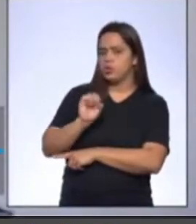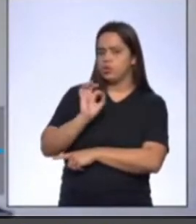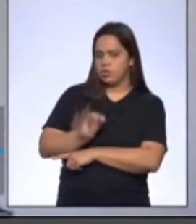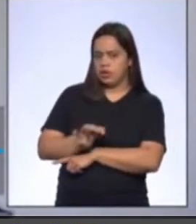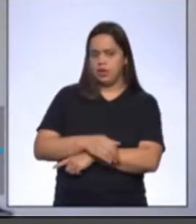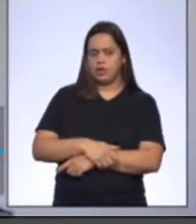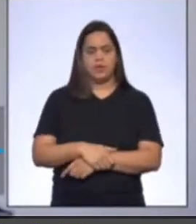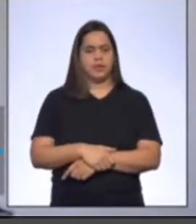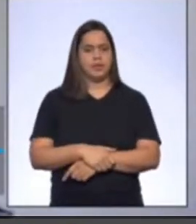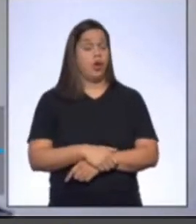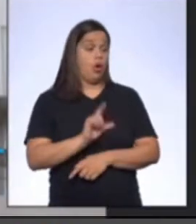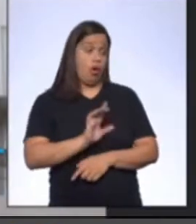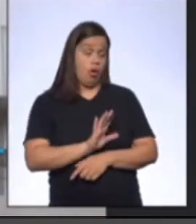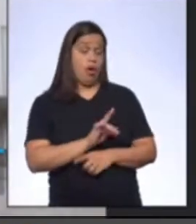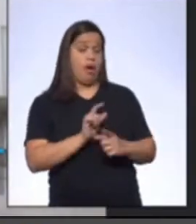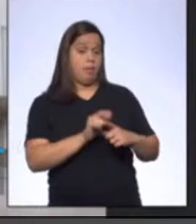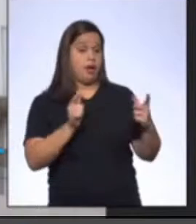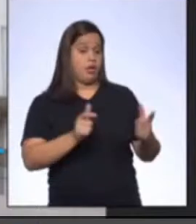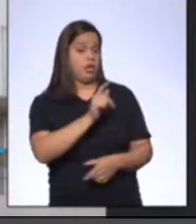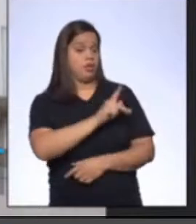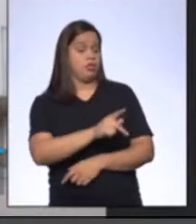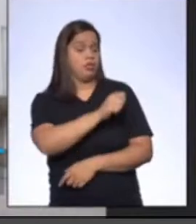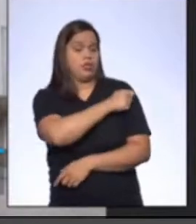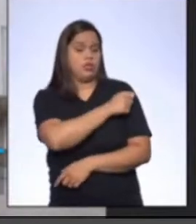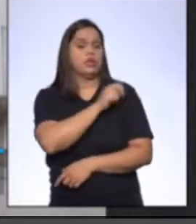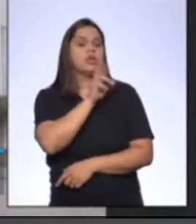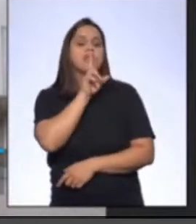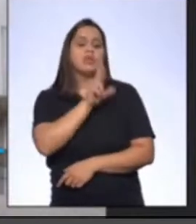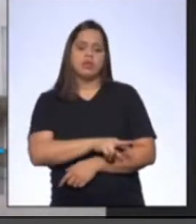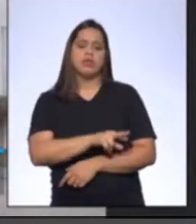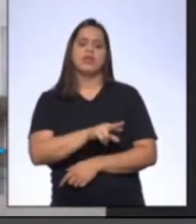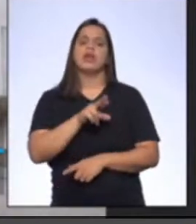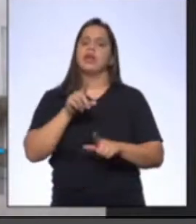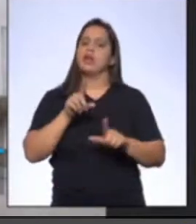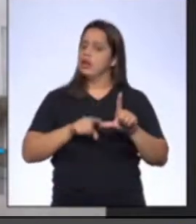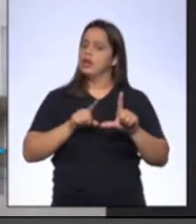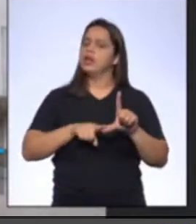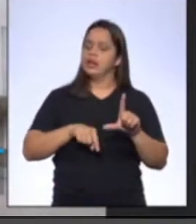A maioria aqui, professor, respondeu realmente a alternativa D.